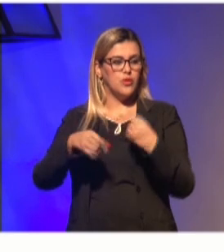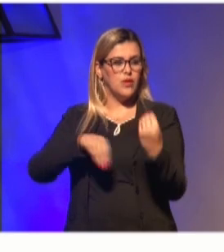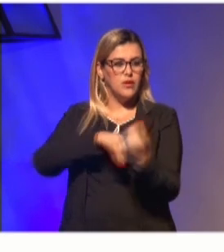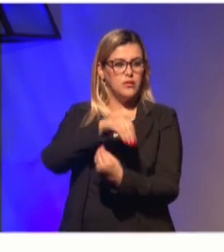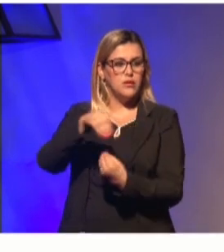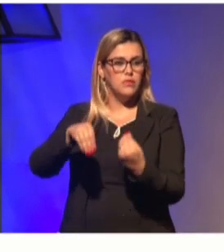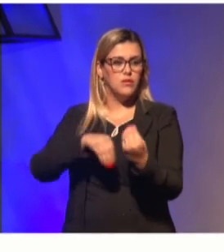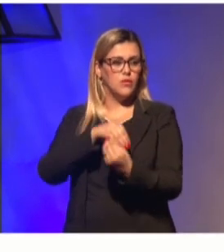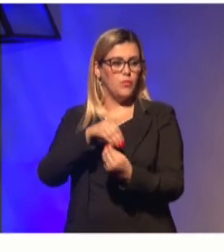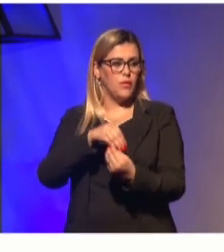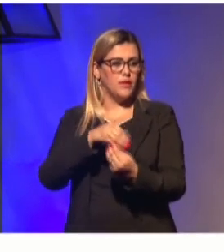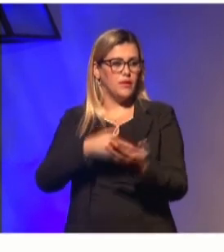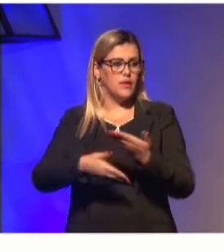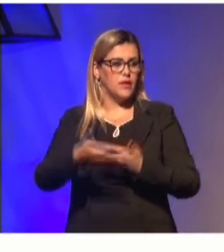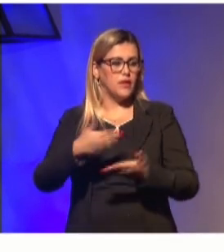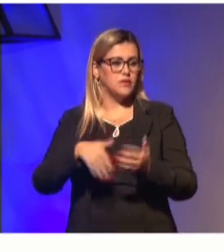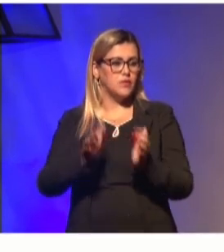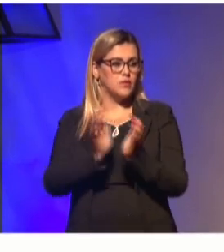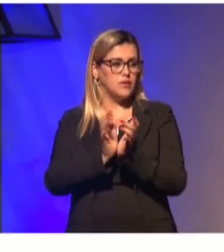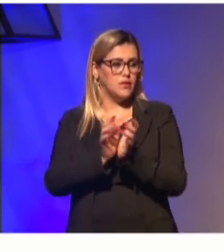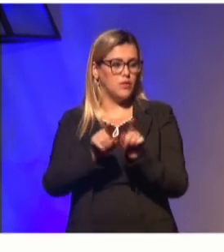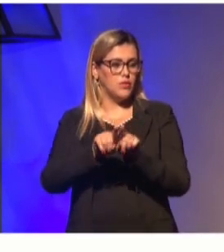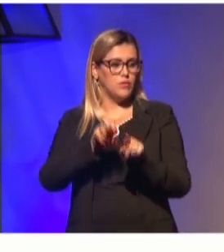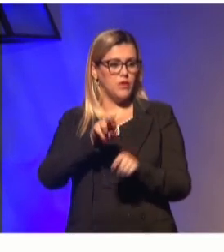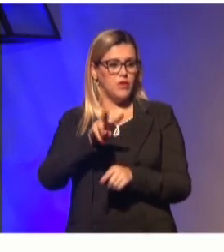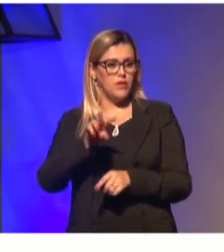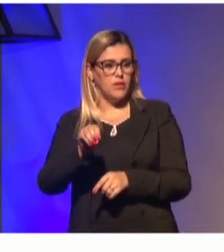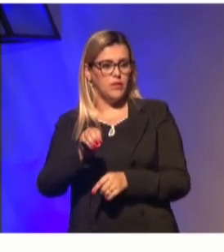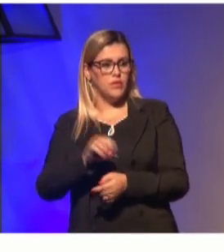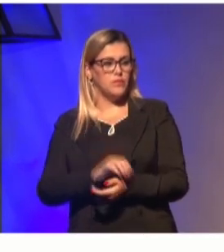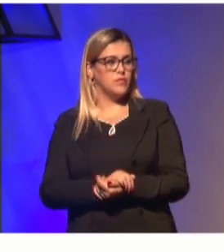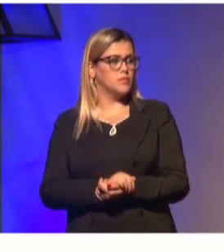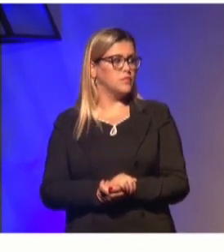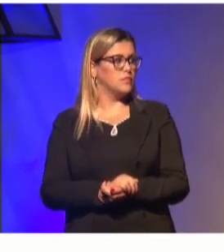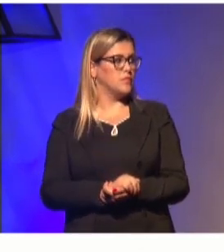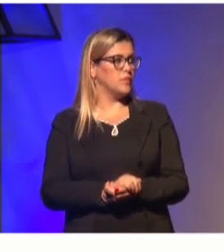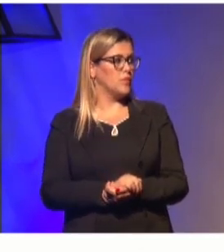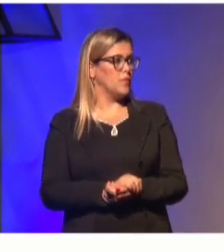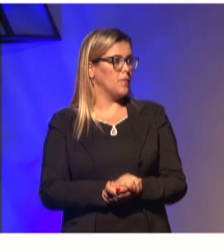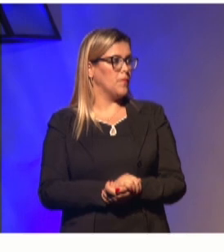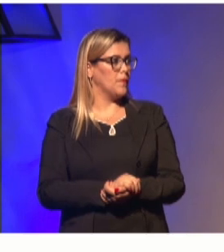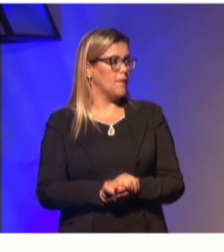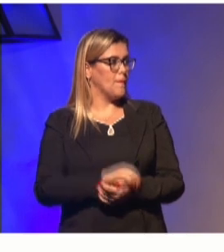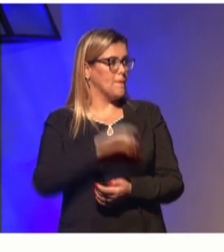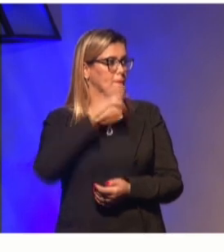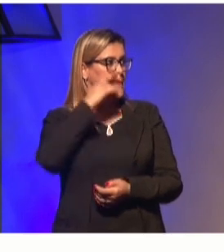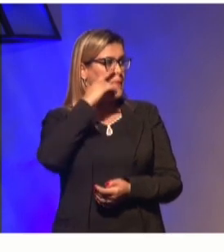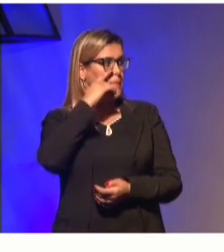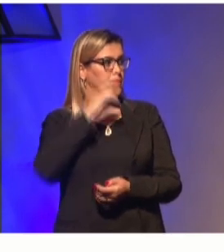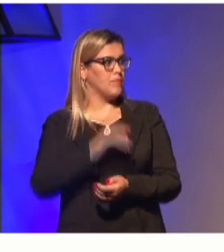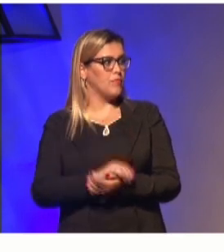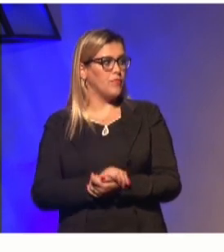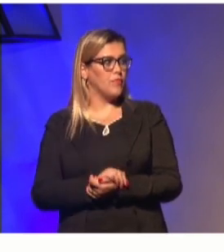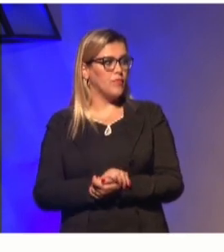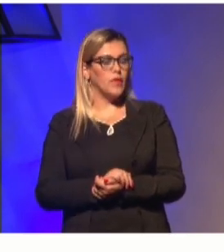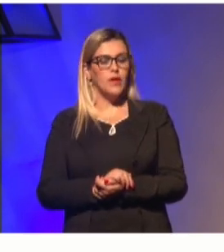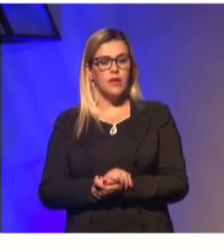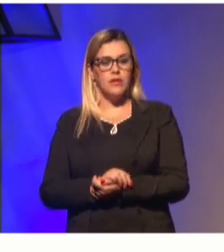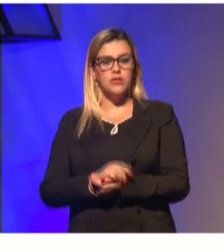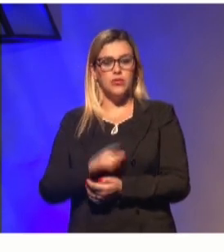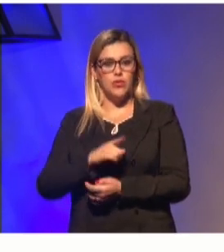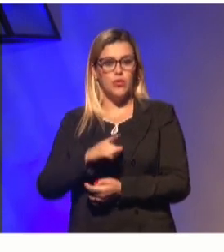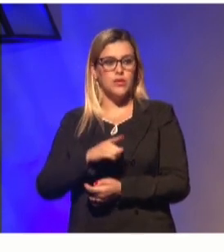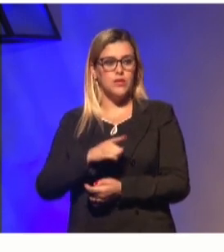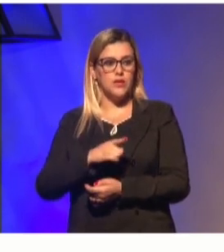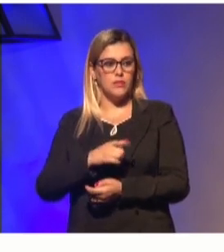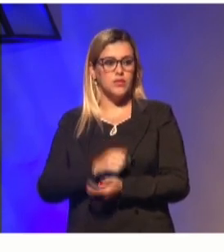envolvimento da integração central com a lesão nervosa periférica. Então, uma mensagem para vocês. Então, nós temos um grande